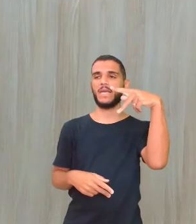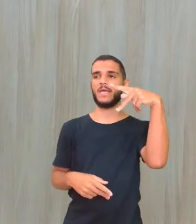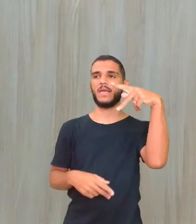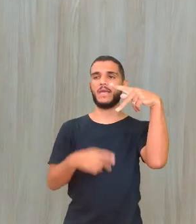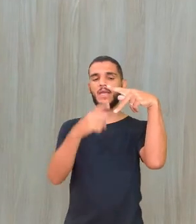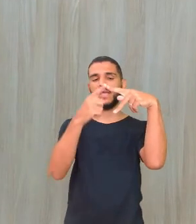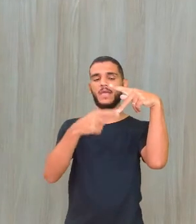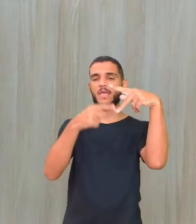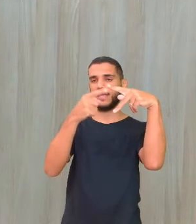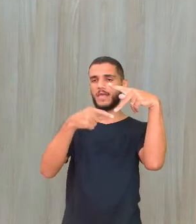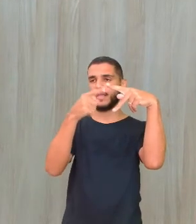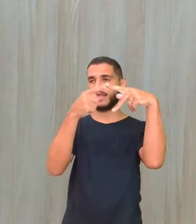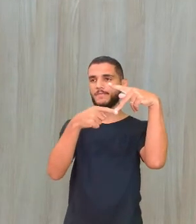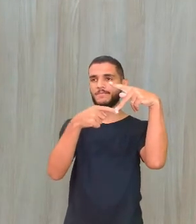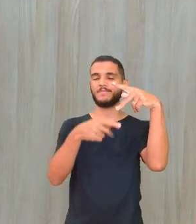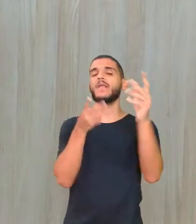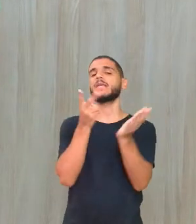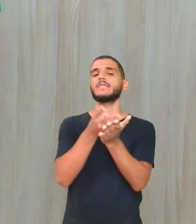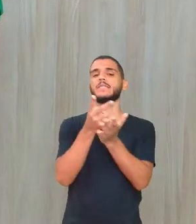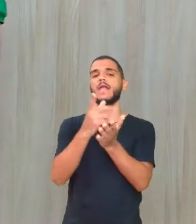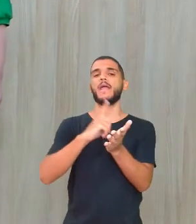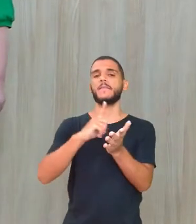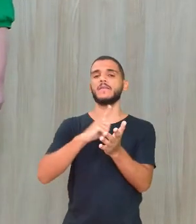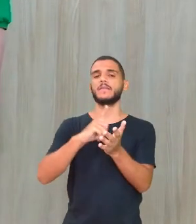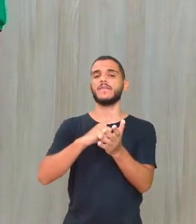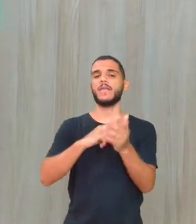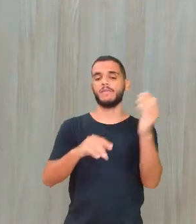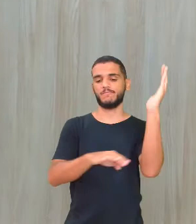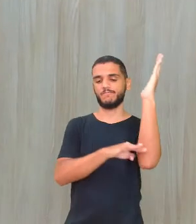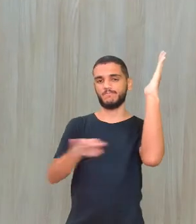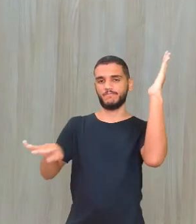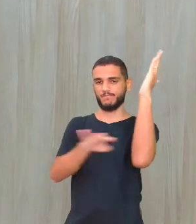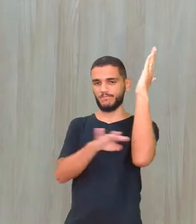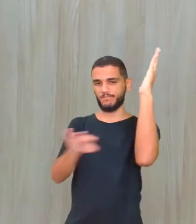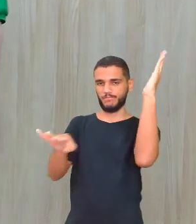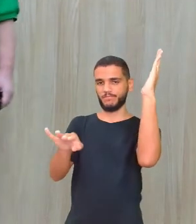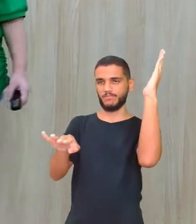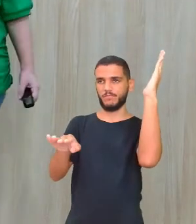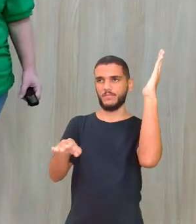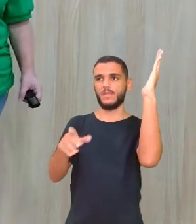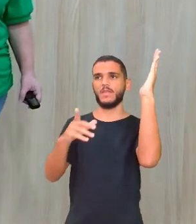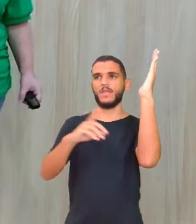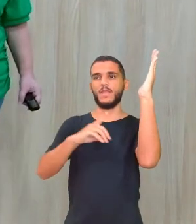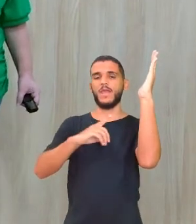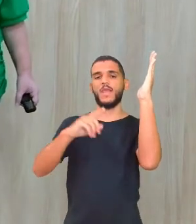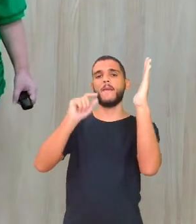eu sempre vou colocar as abscissas e boto um ponto e vírgula.